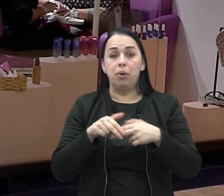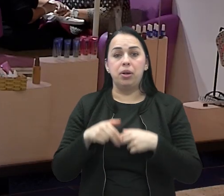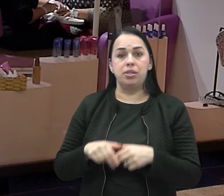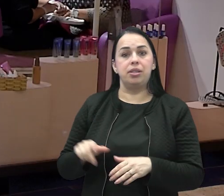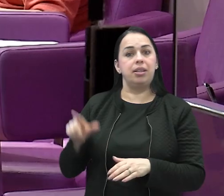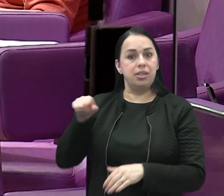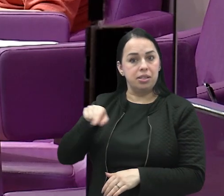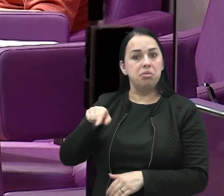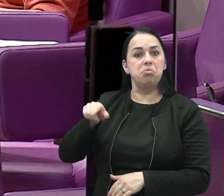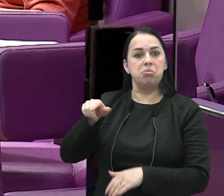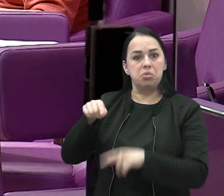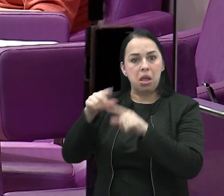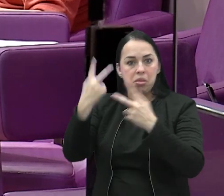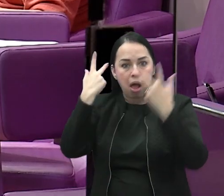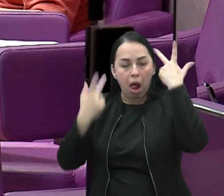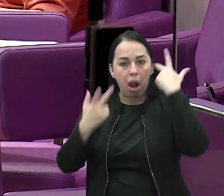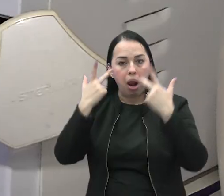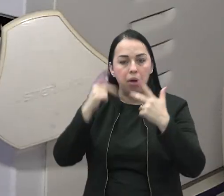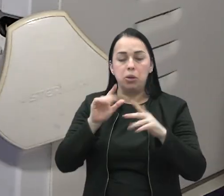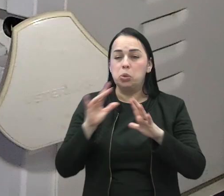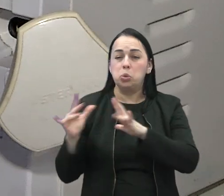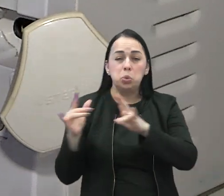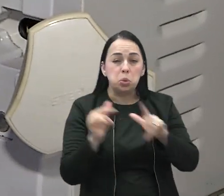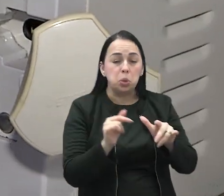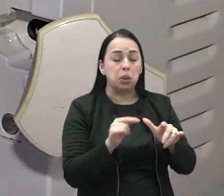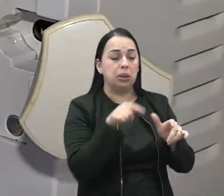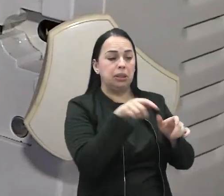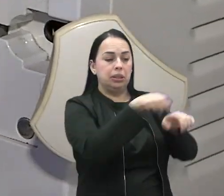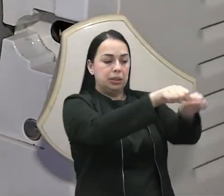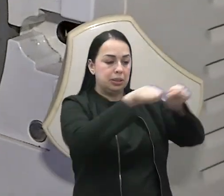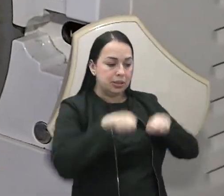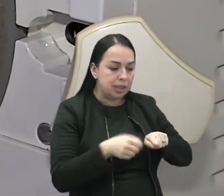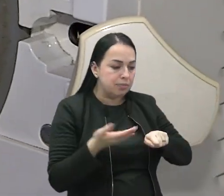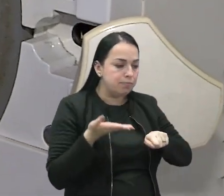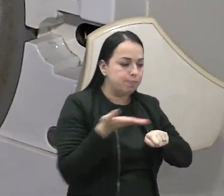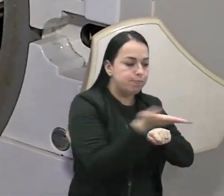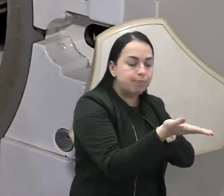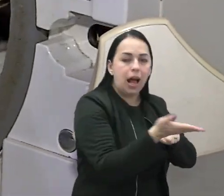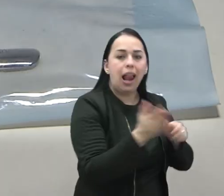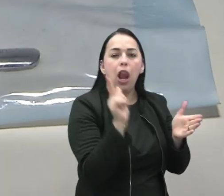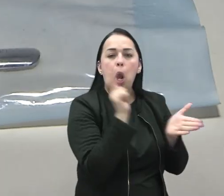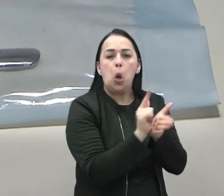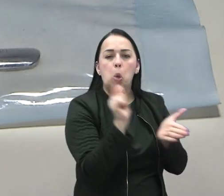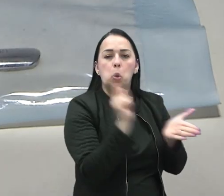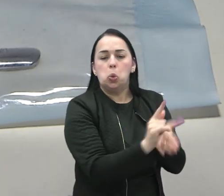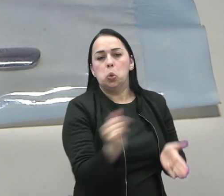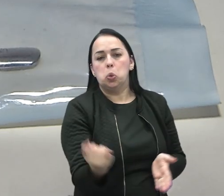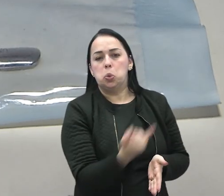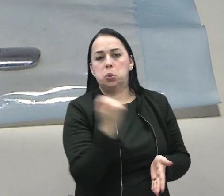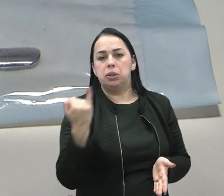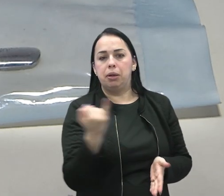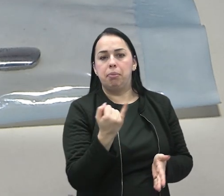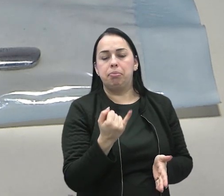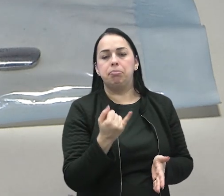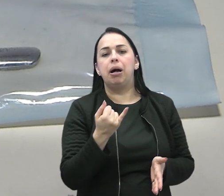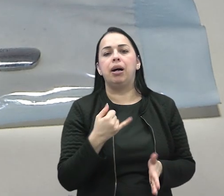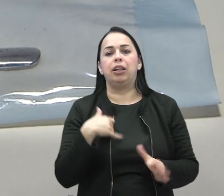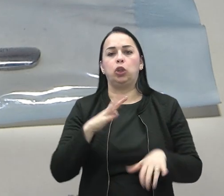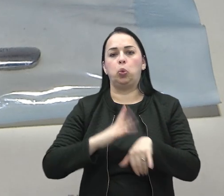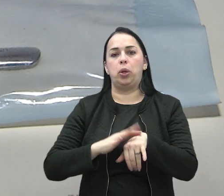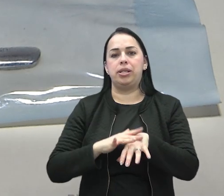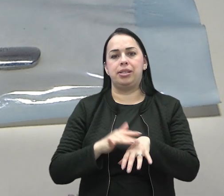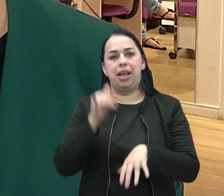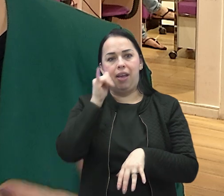esmalteria da cidade, todos os materiais, como alicates e espátulas, são esterilizados após o uso, um cuidado essencial para